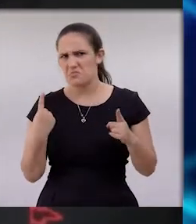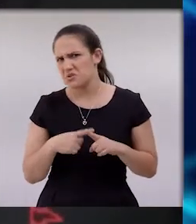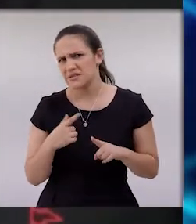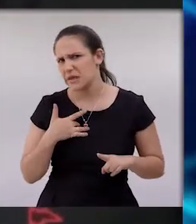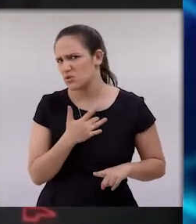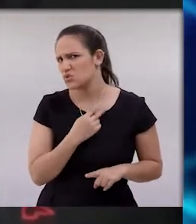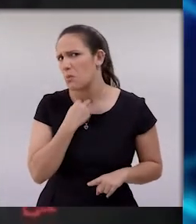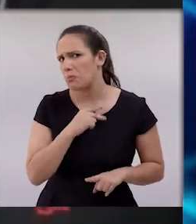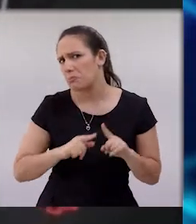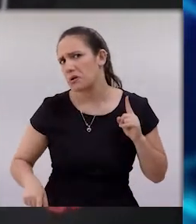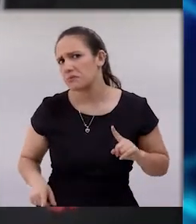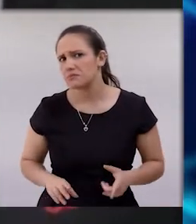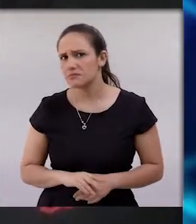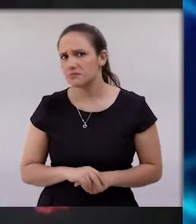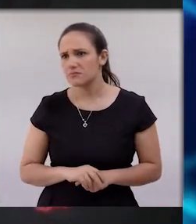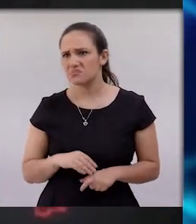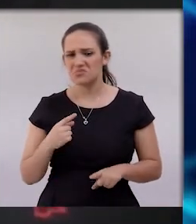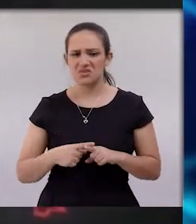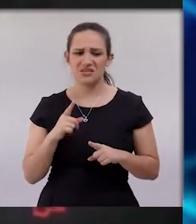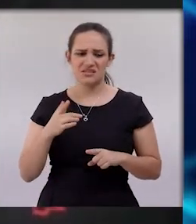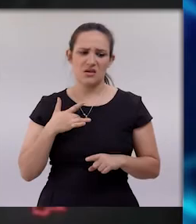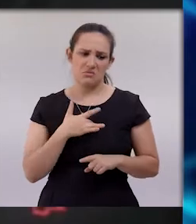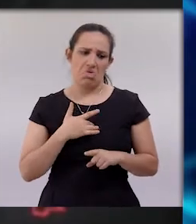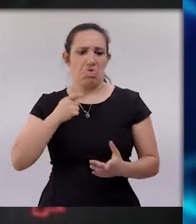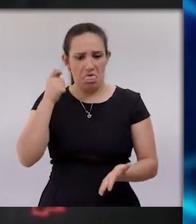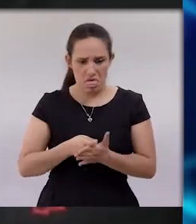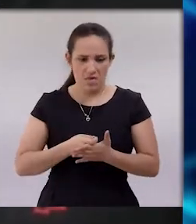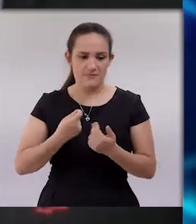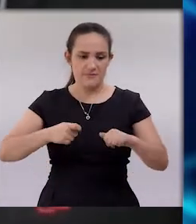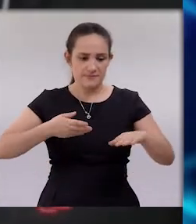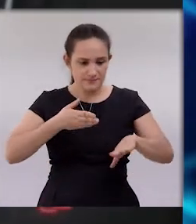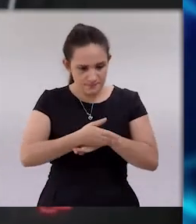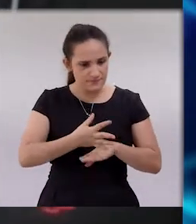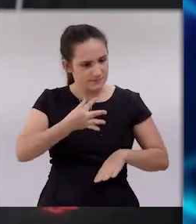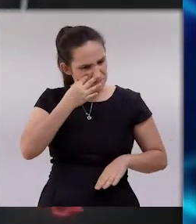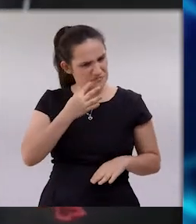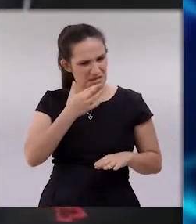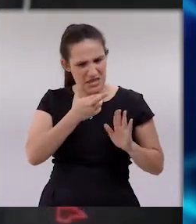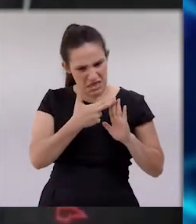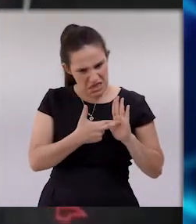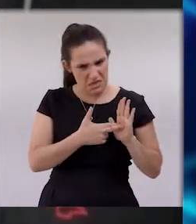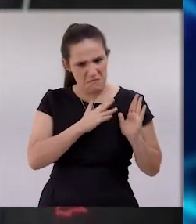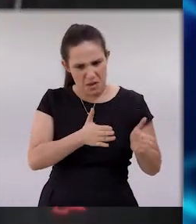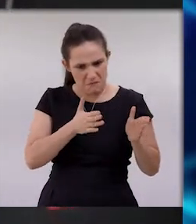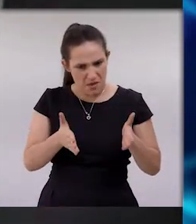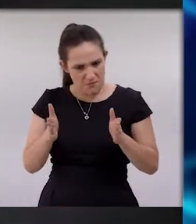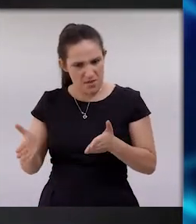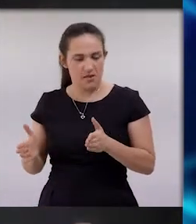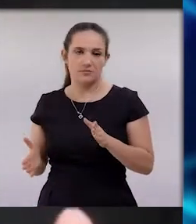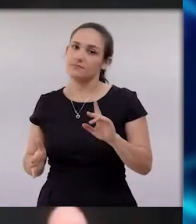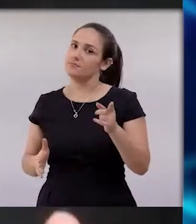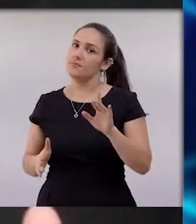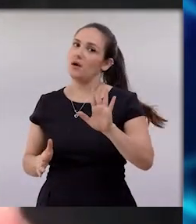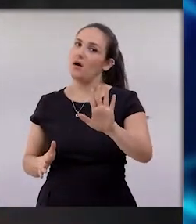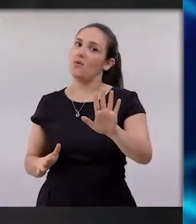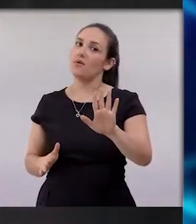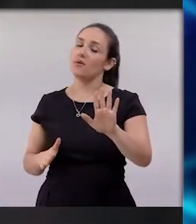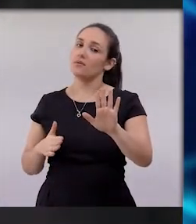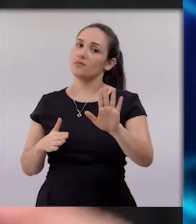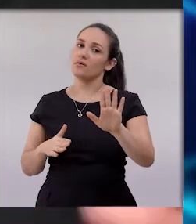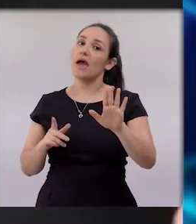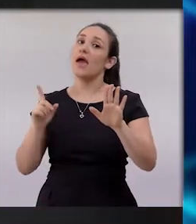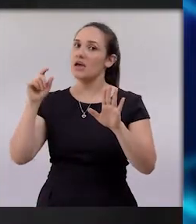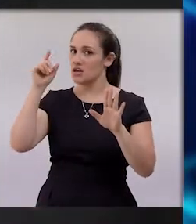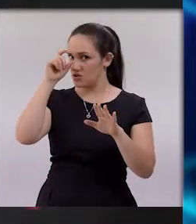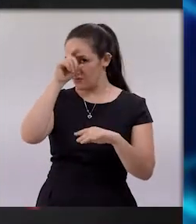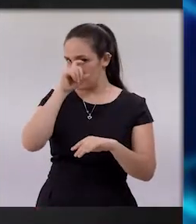diferente? Por que que a saúde tem que ser chata, né? Por que que a saúde tem que ser burocrática? Não estou falando que é mais